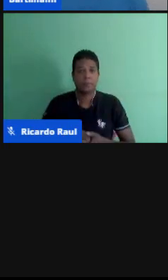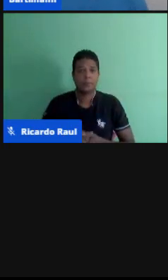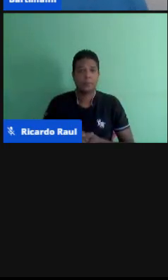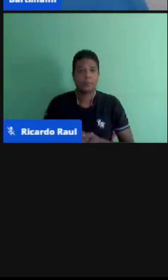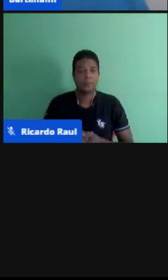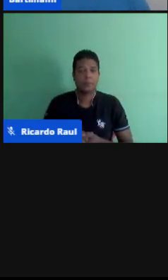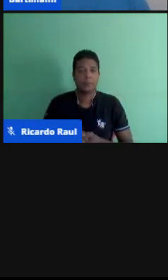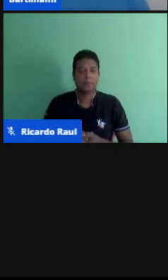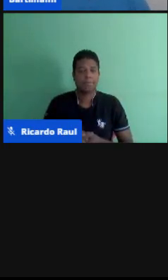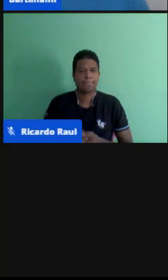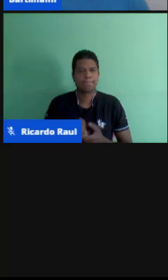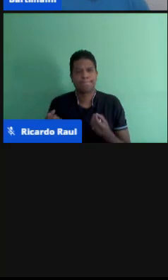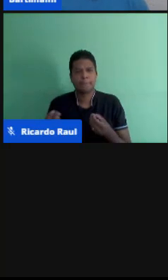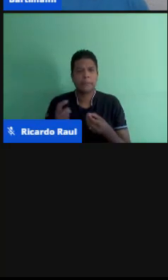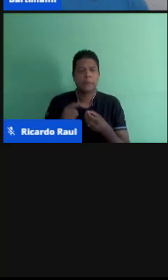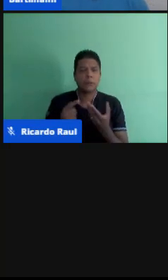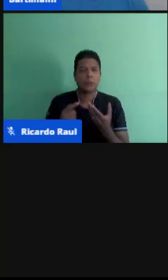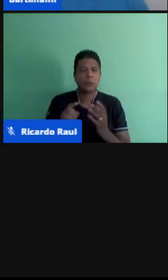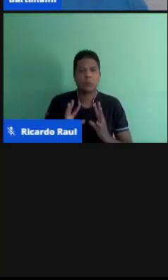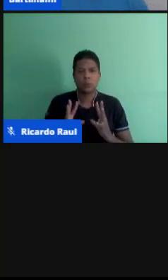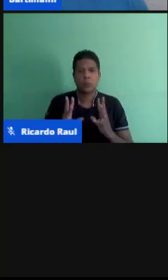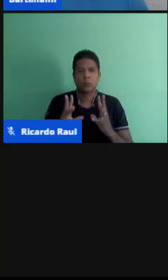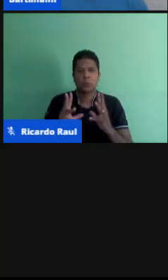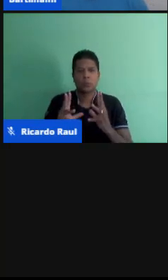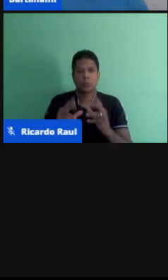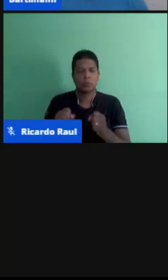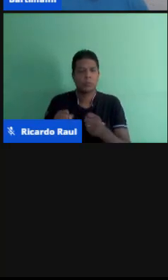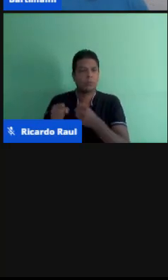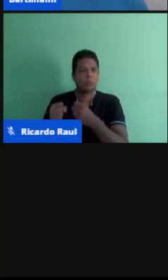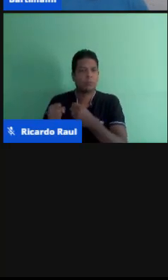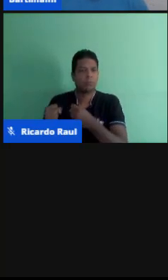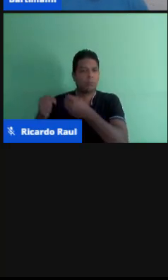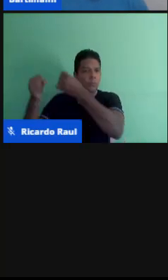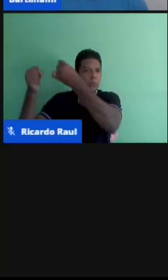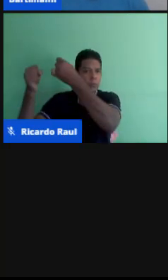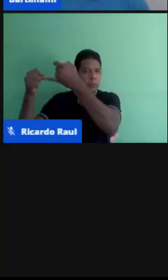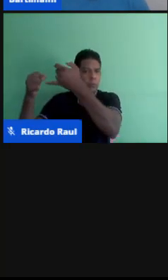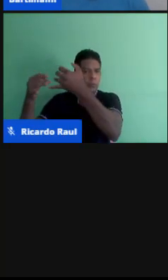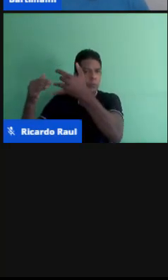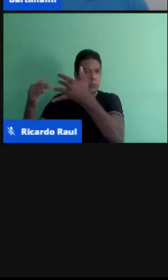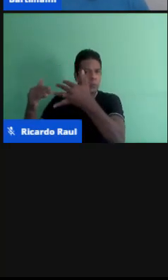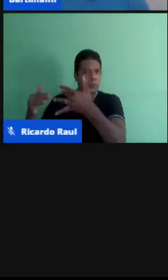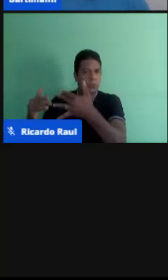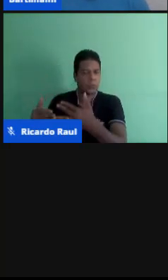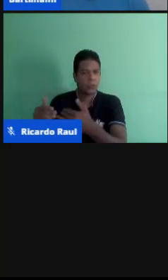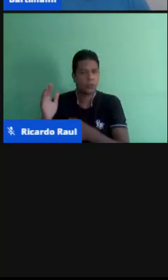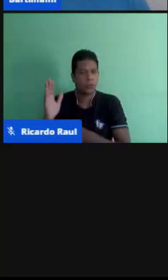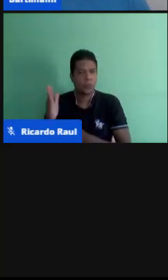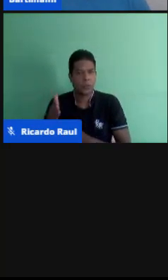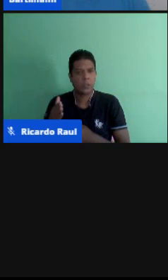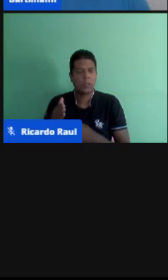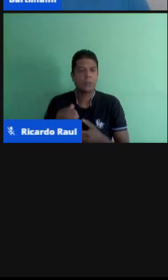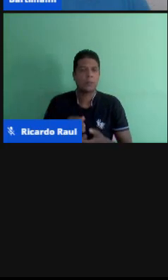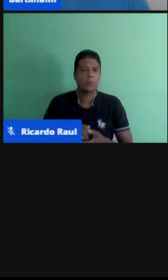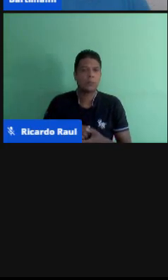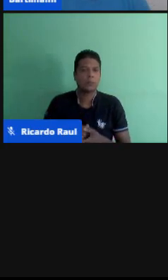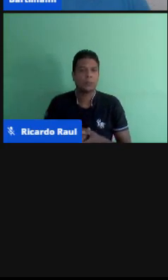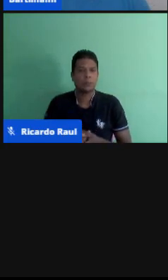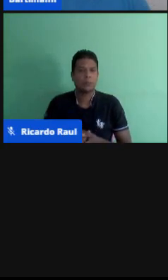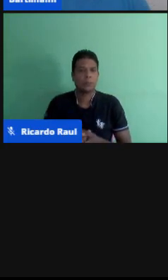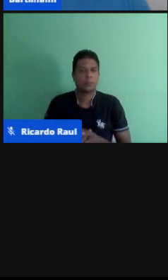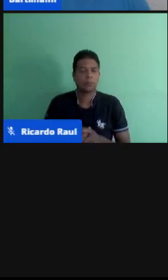aqui fazer um resgate. Toda essa fala que o professor Rafael Bastazini fez até agora,